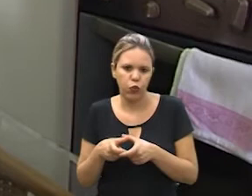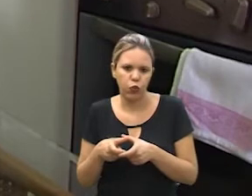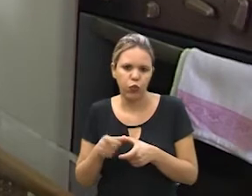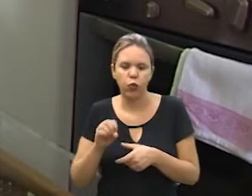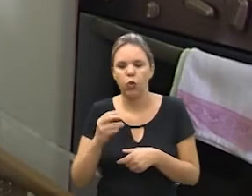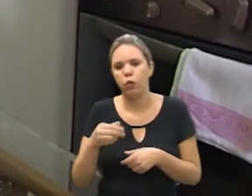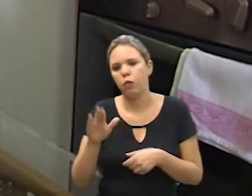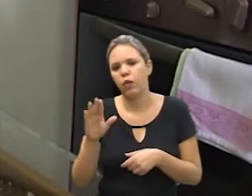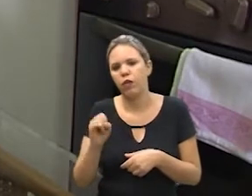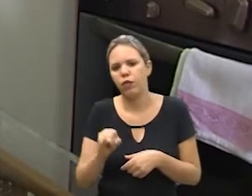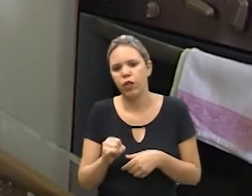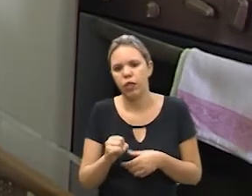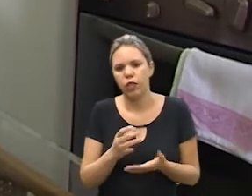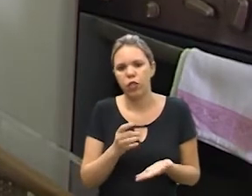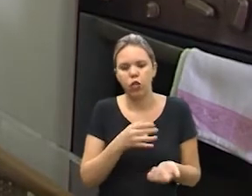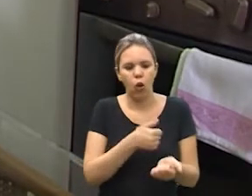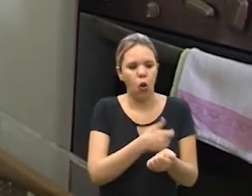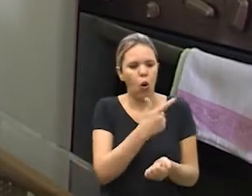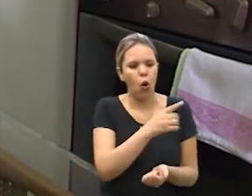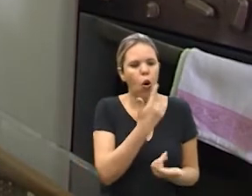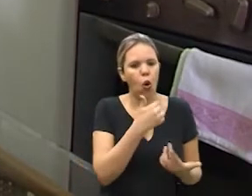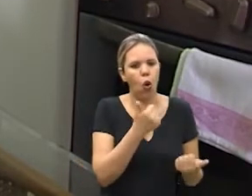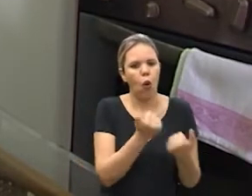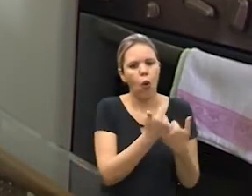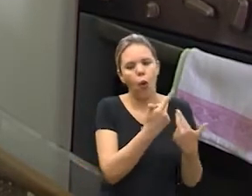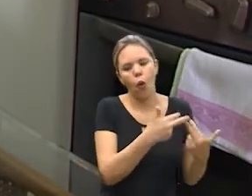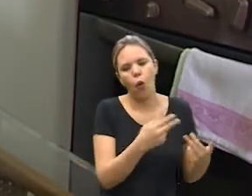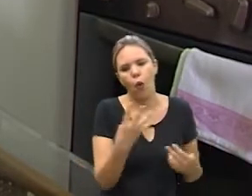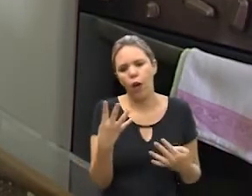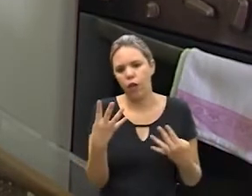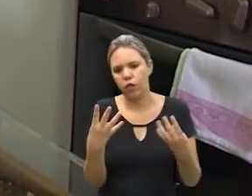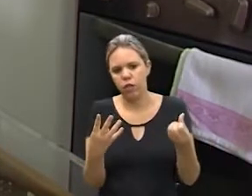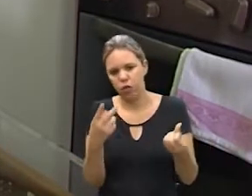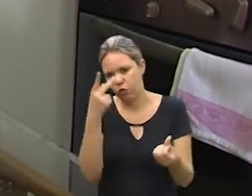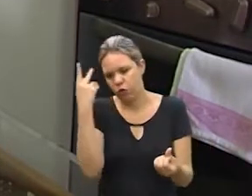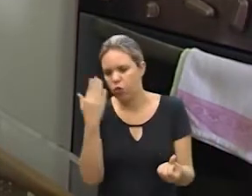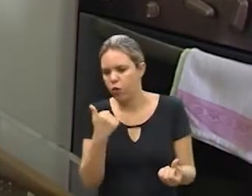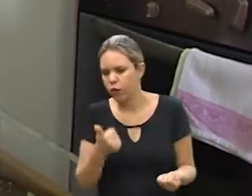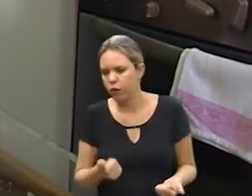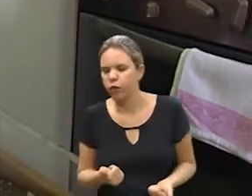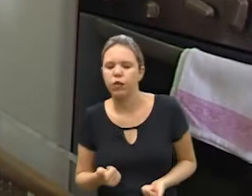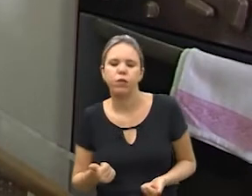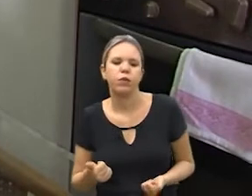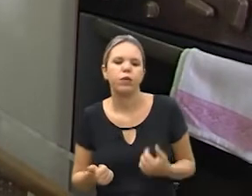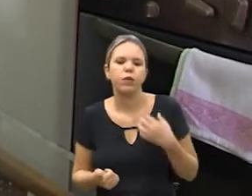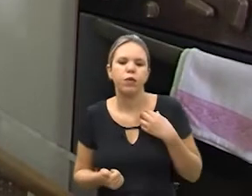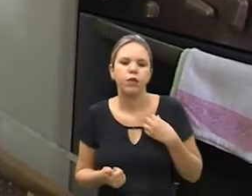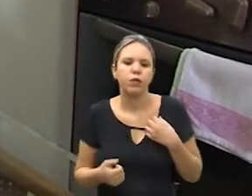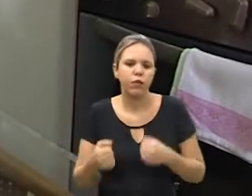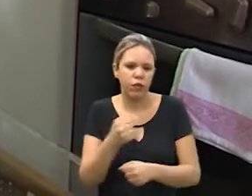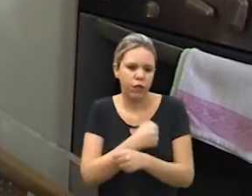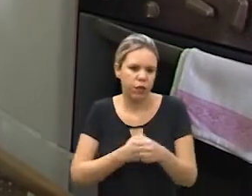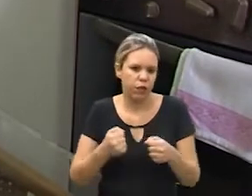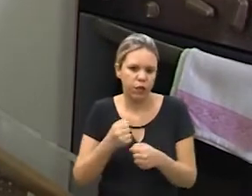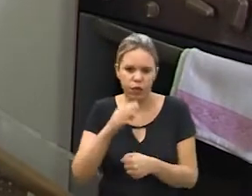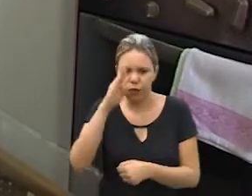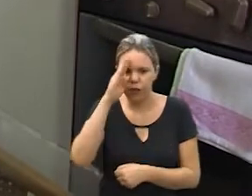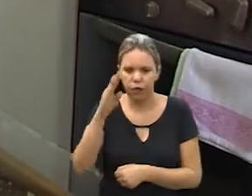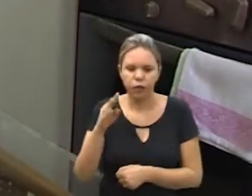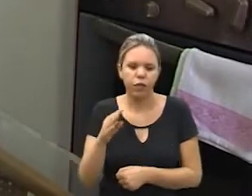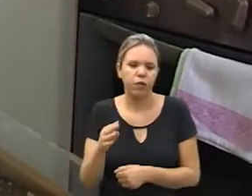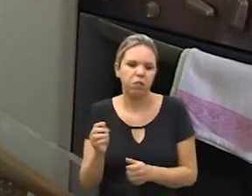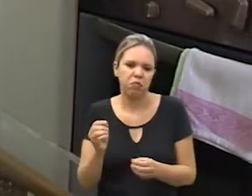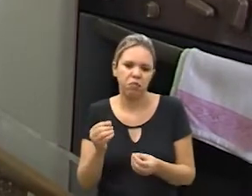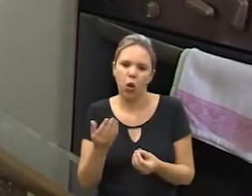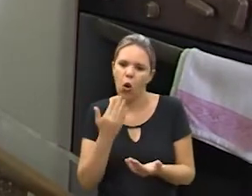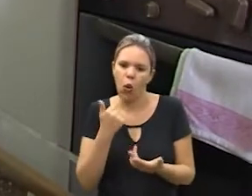mais. Uhum. Se você for servi-lo como acompanhamento, umas 4, 6 pessoas dá legal. Entendi. E é uma, entendeu, receita coringa, então, que você super pode coringa